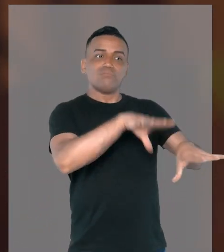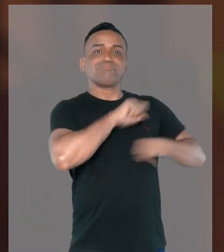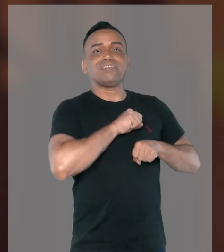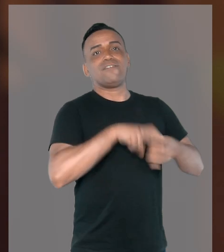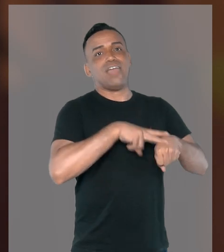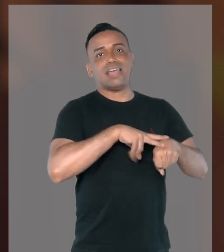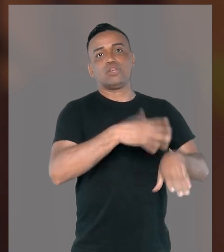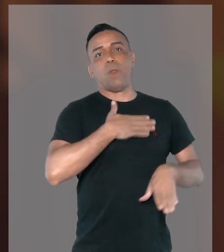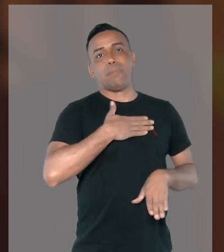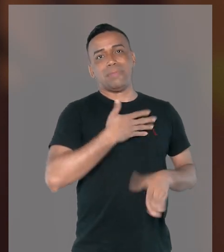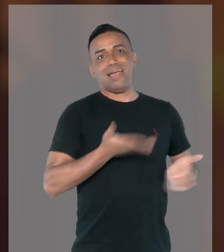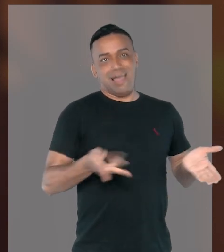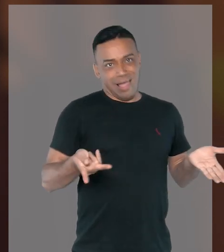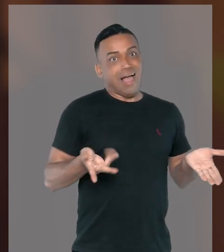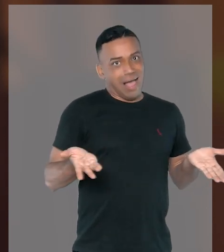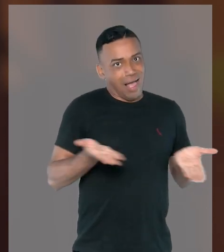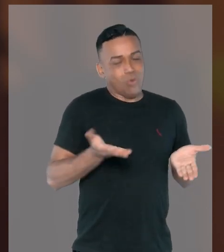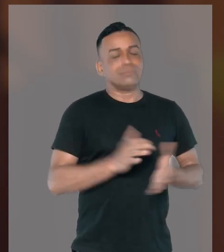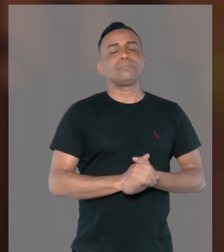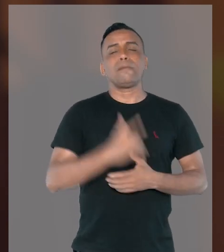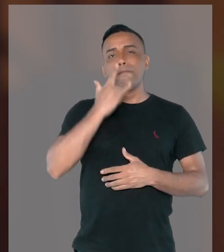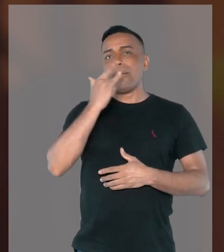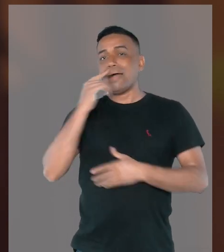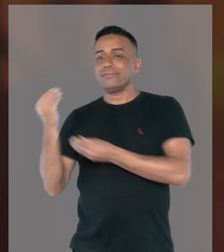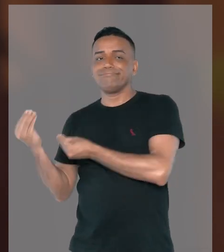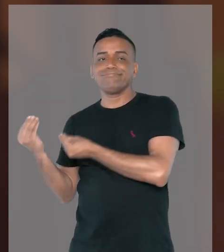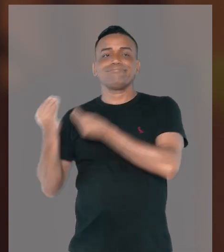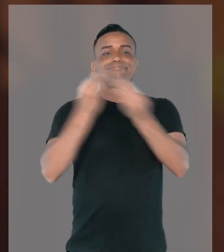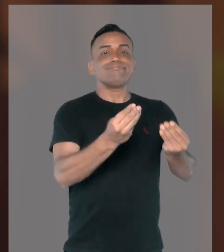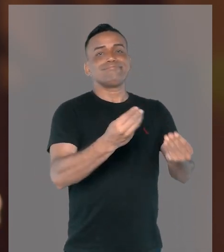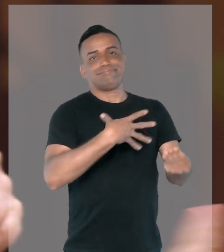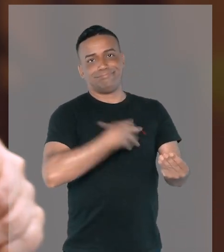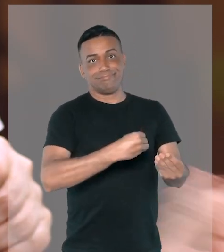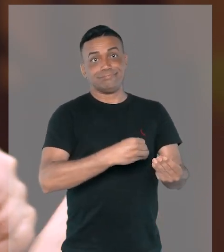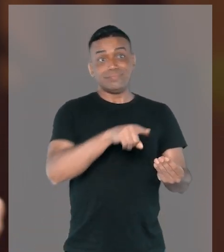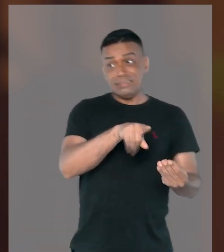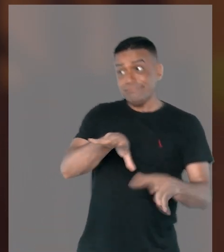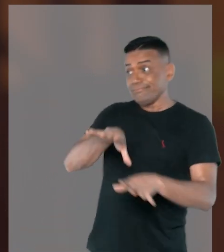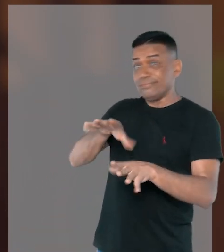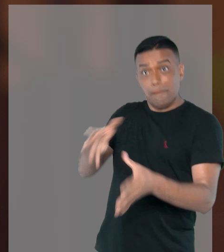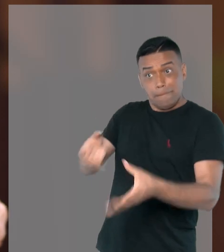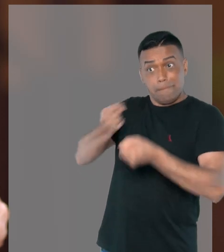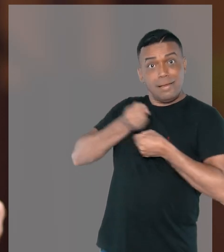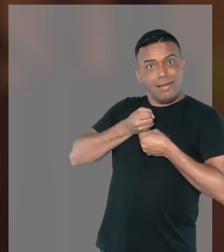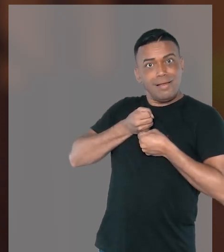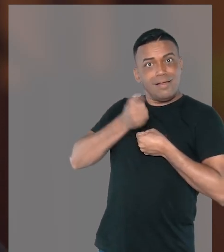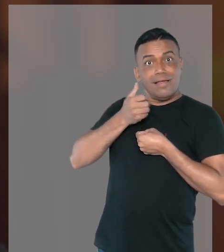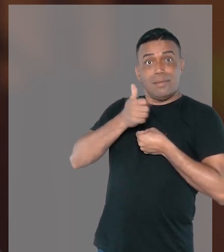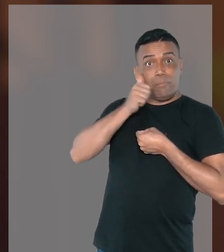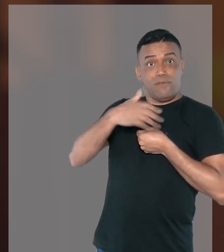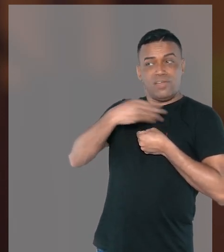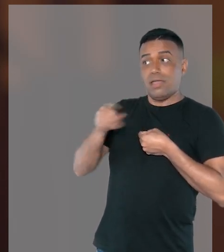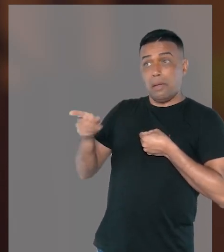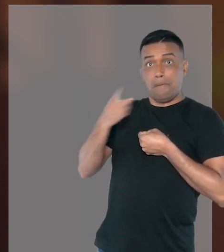ideia. E o pai o que faz? Ele entrega a filha. E o menino que recebe a filha, o que ele sente? O